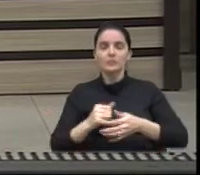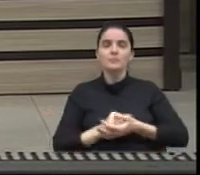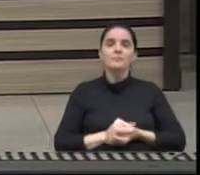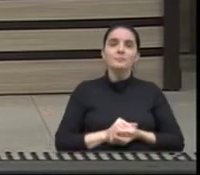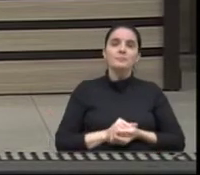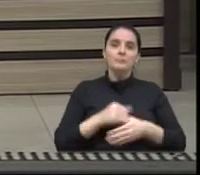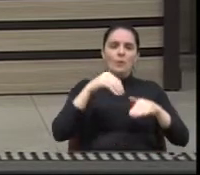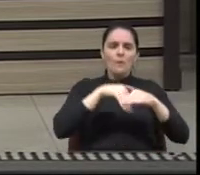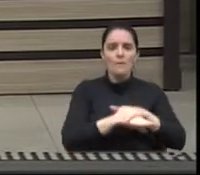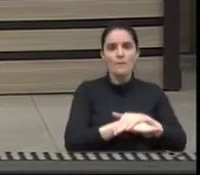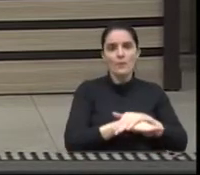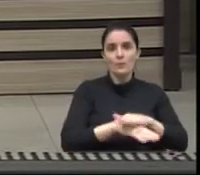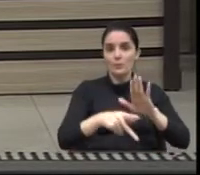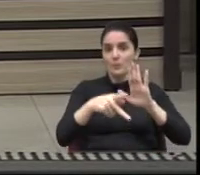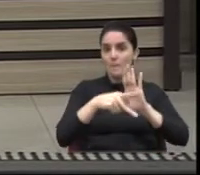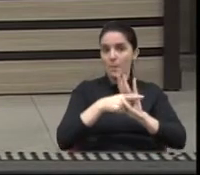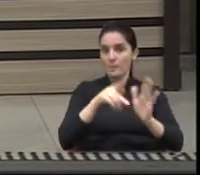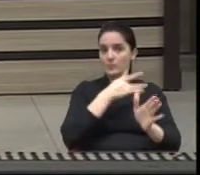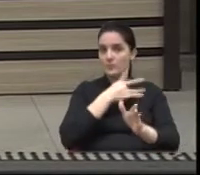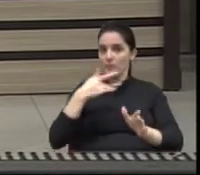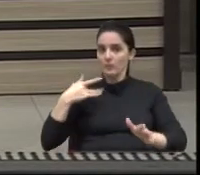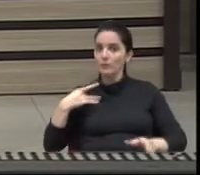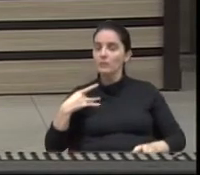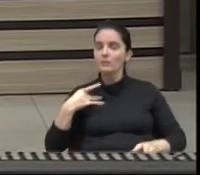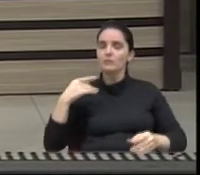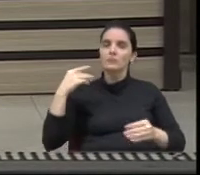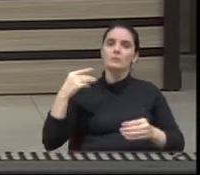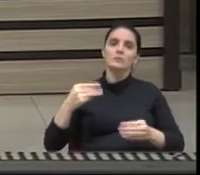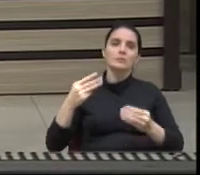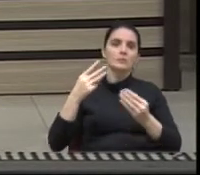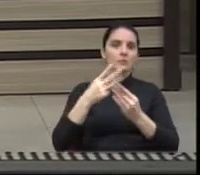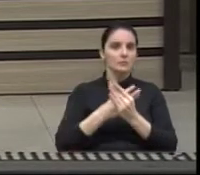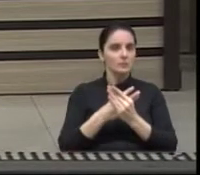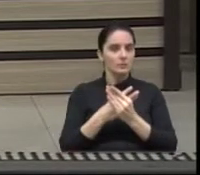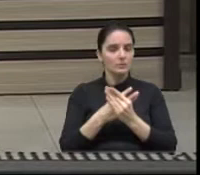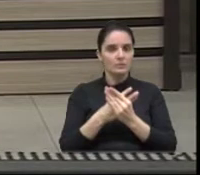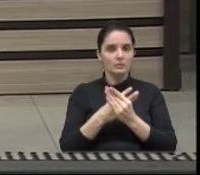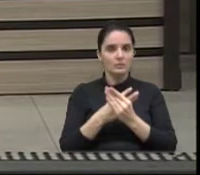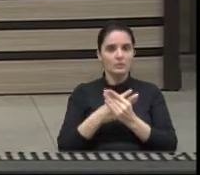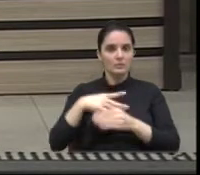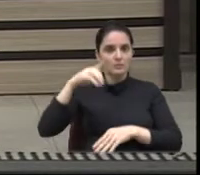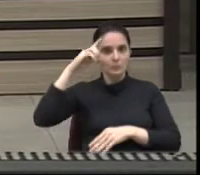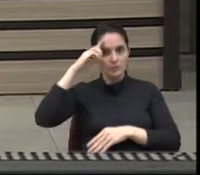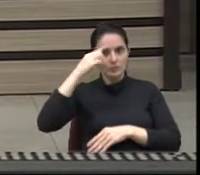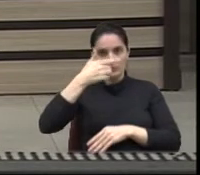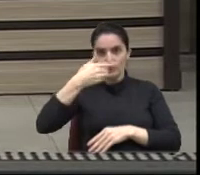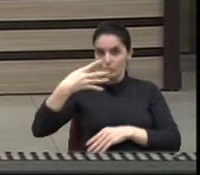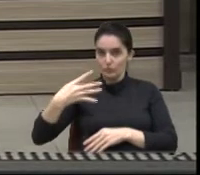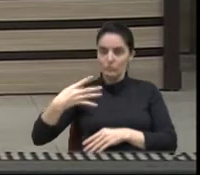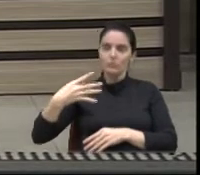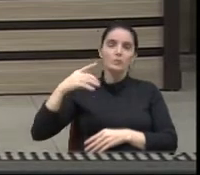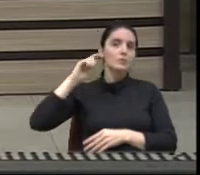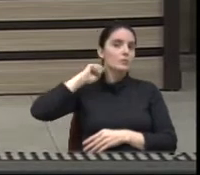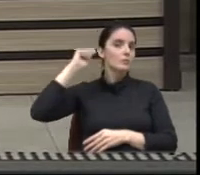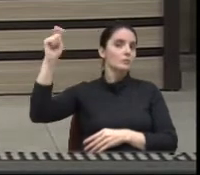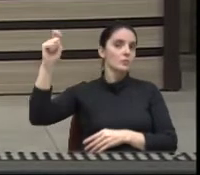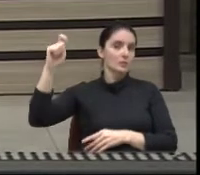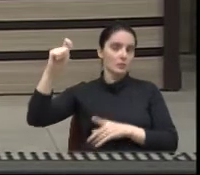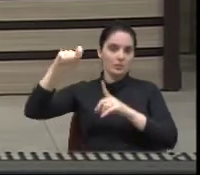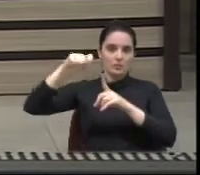Fundo Municipal de Saúde. Plenário, vereador Vitório Bortolã, aos 24 dias do mês de abril